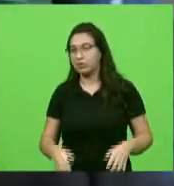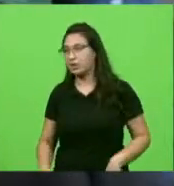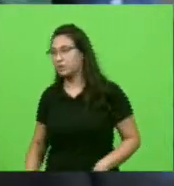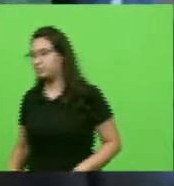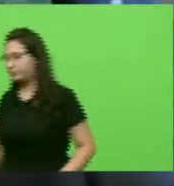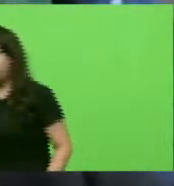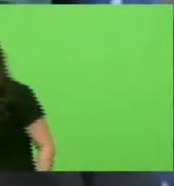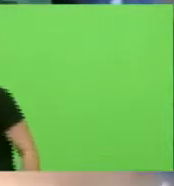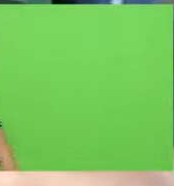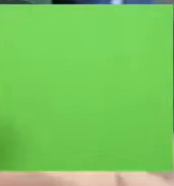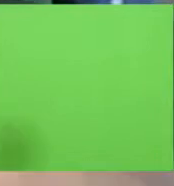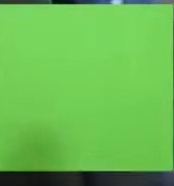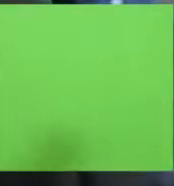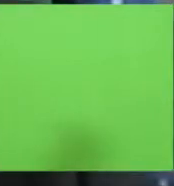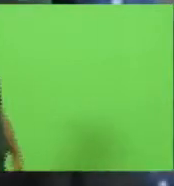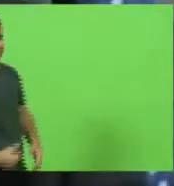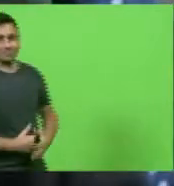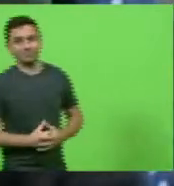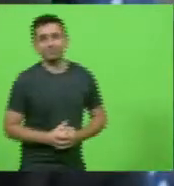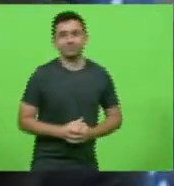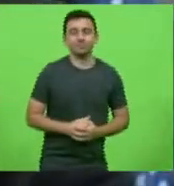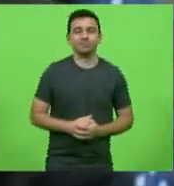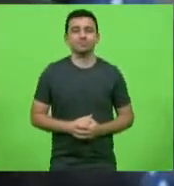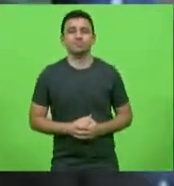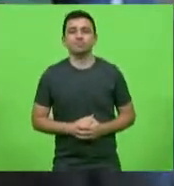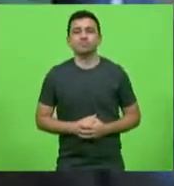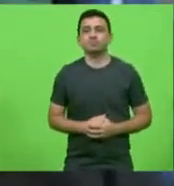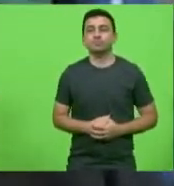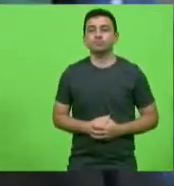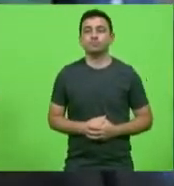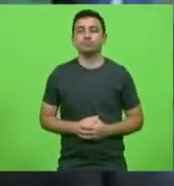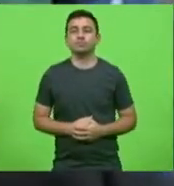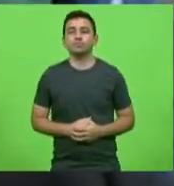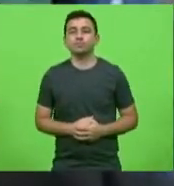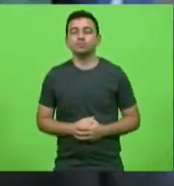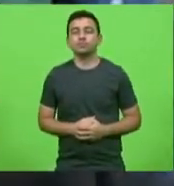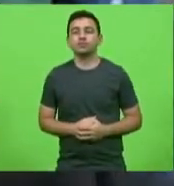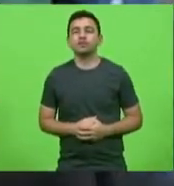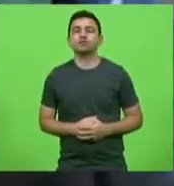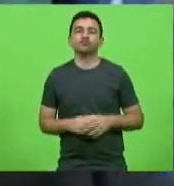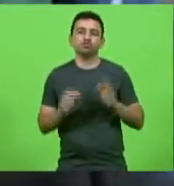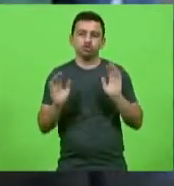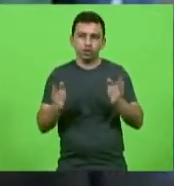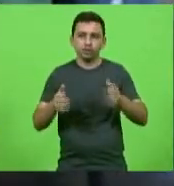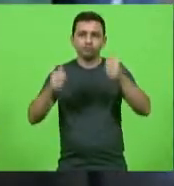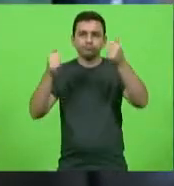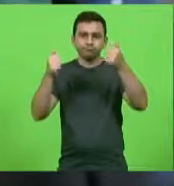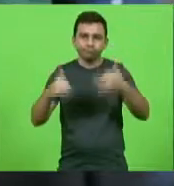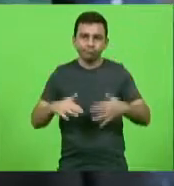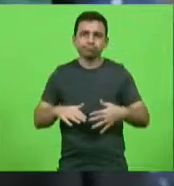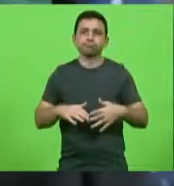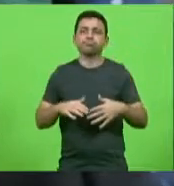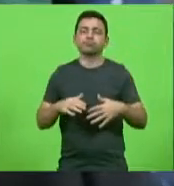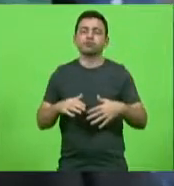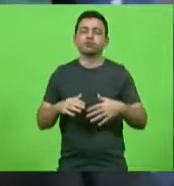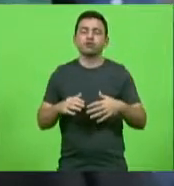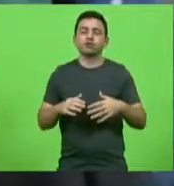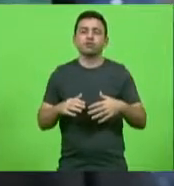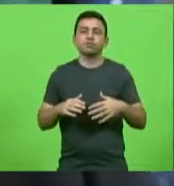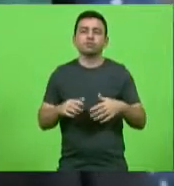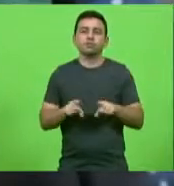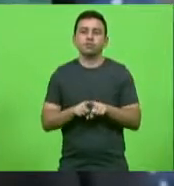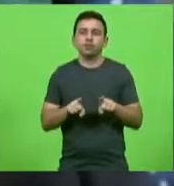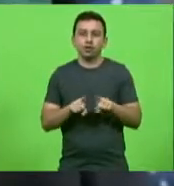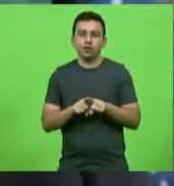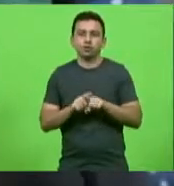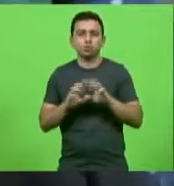do depoimento. Está lá gravado esse depoimento, para esclarecer, por meio de parecer técnico, em que